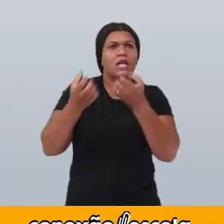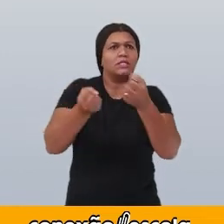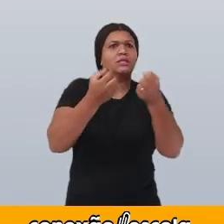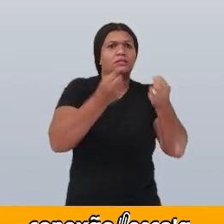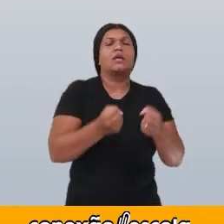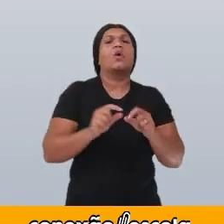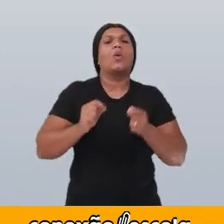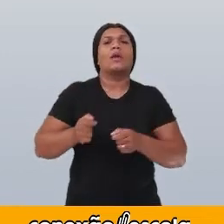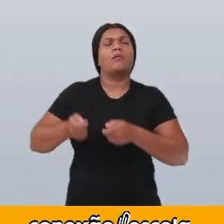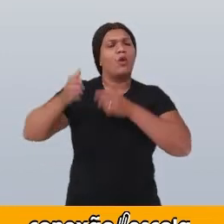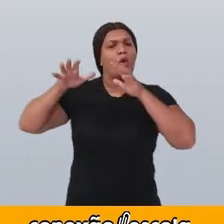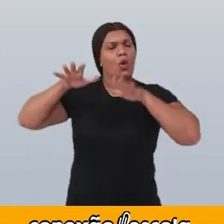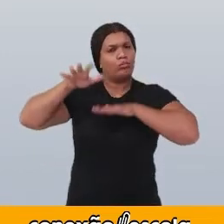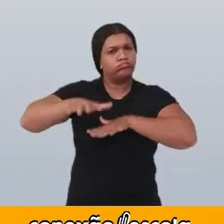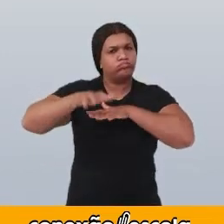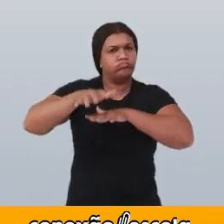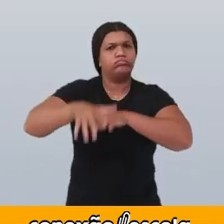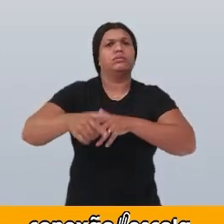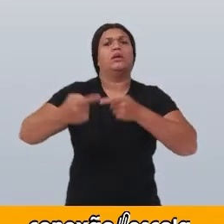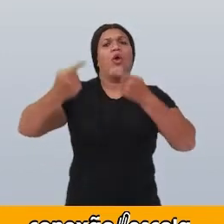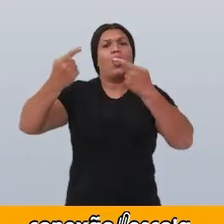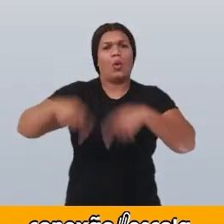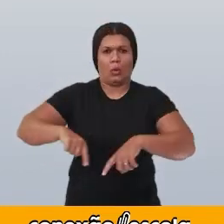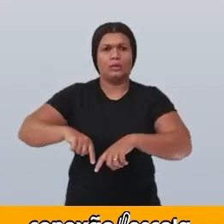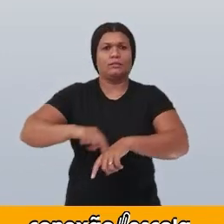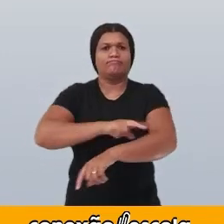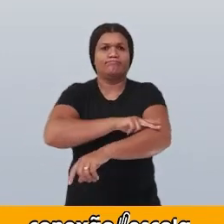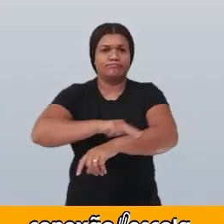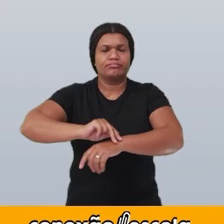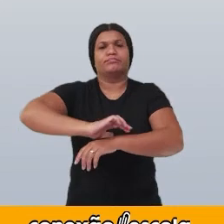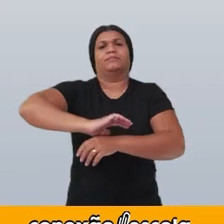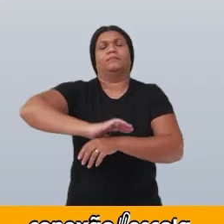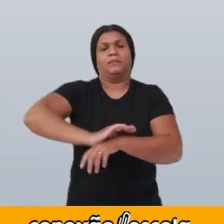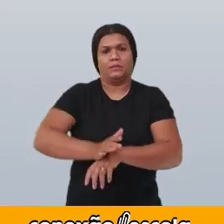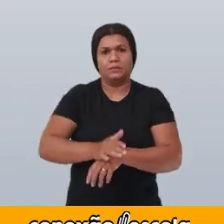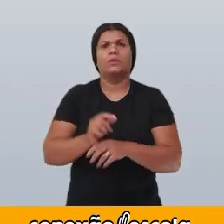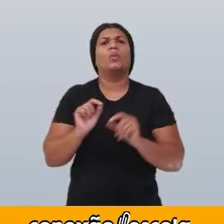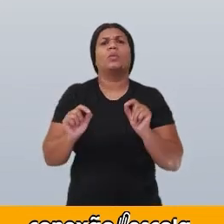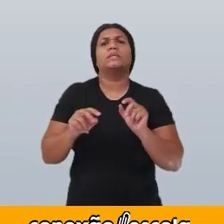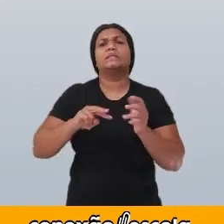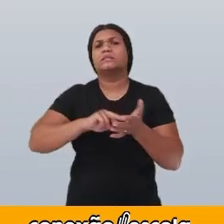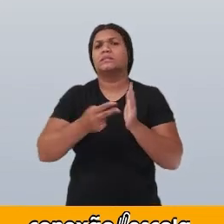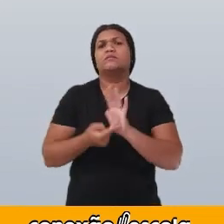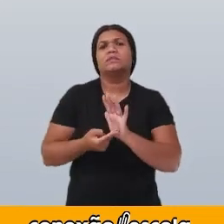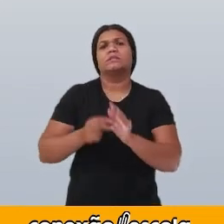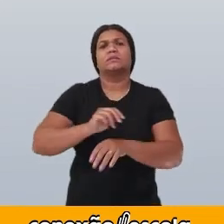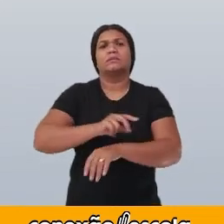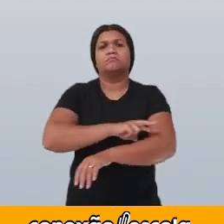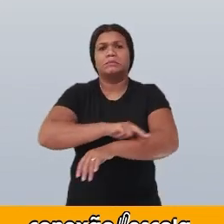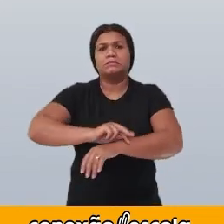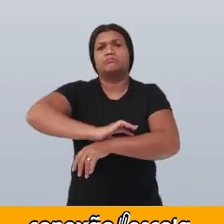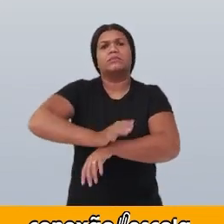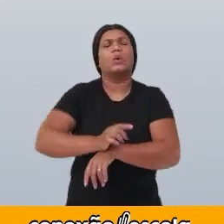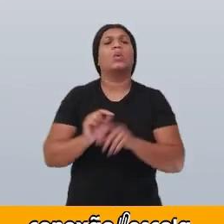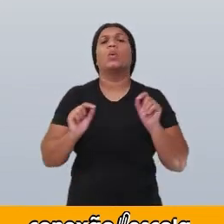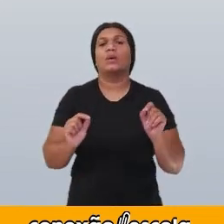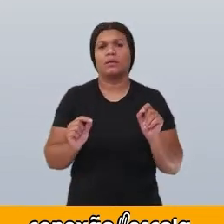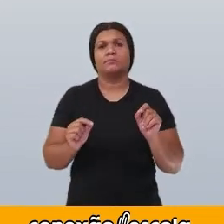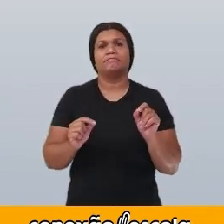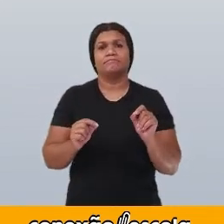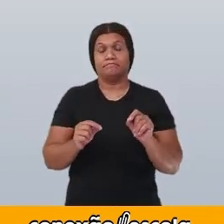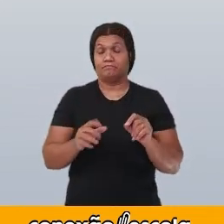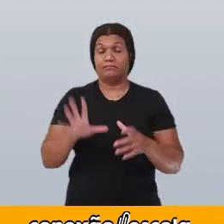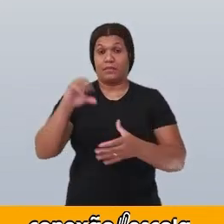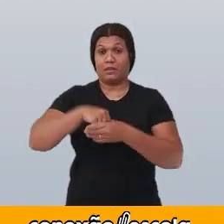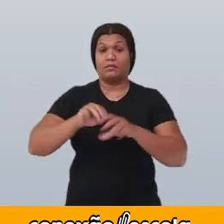da Inglaterra e da Alemanha, por exemplo. O que é o racismo? De acordo com o portal